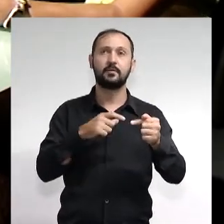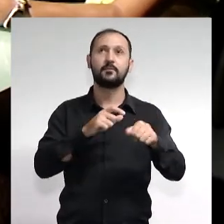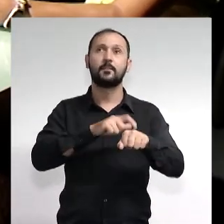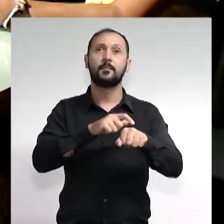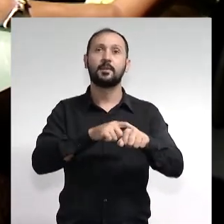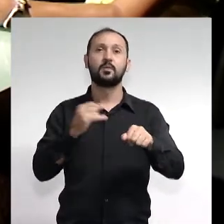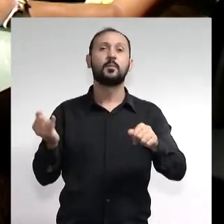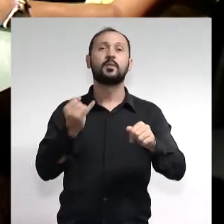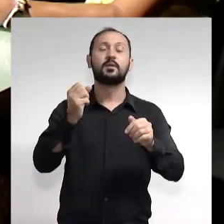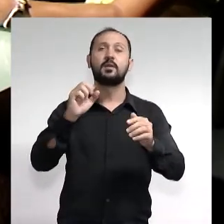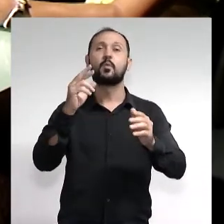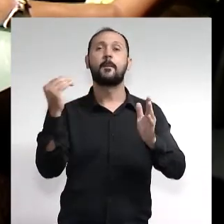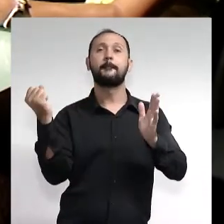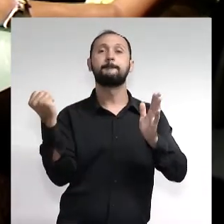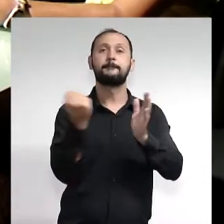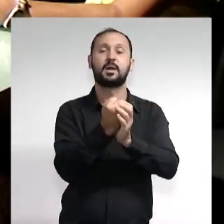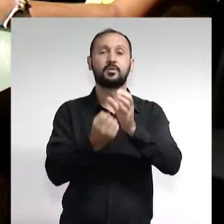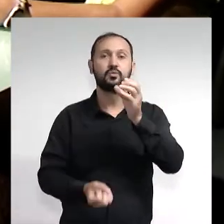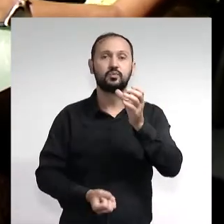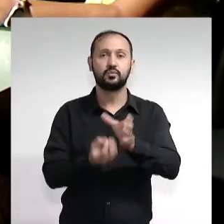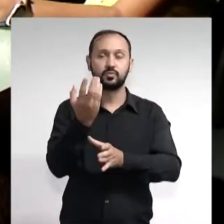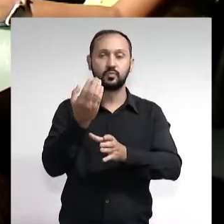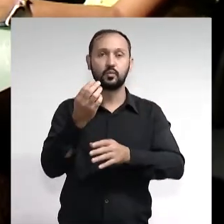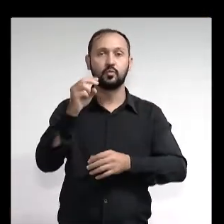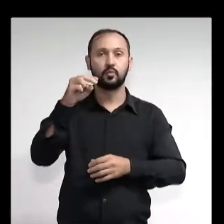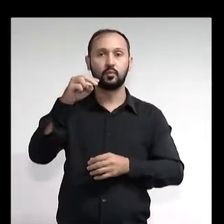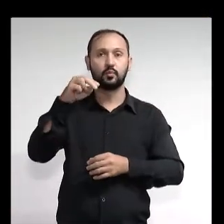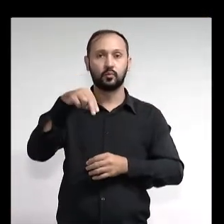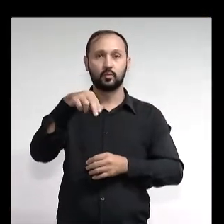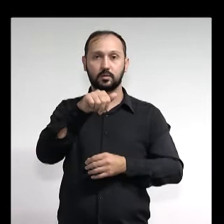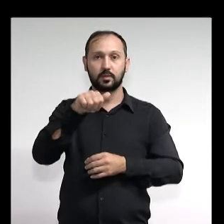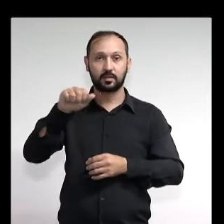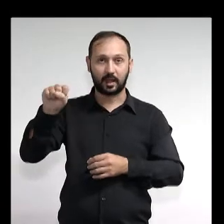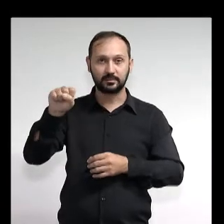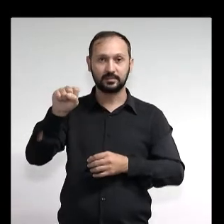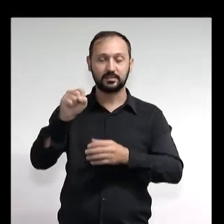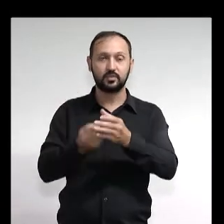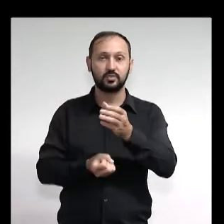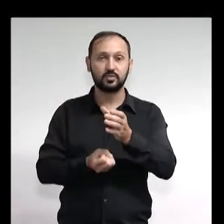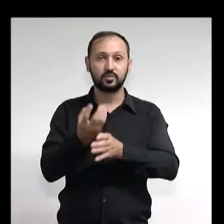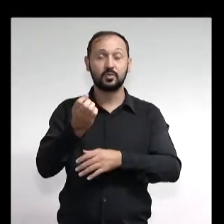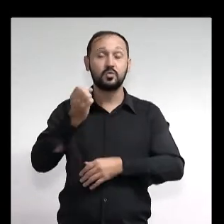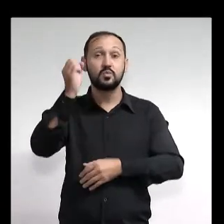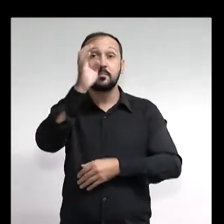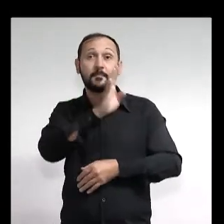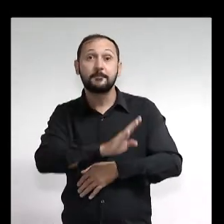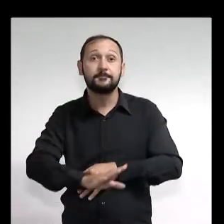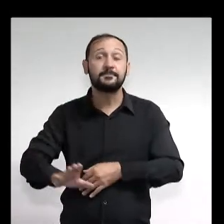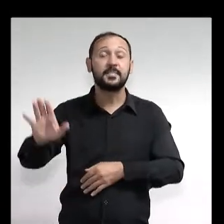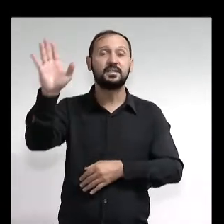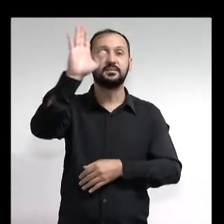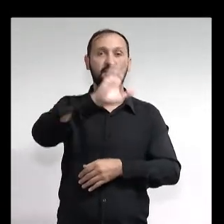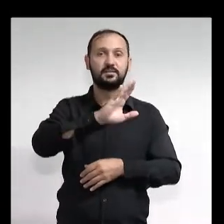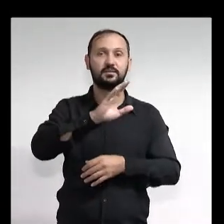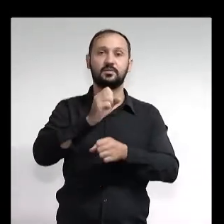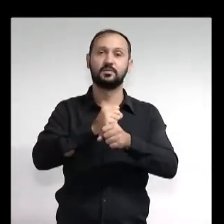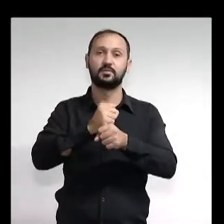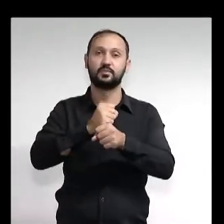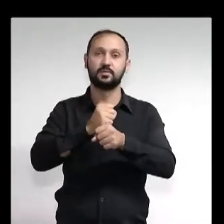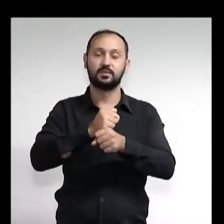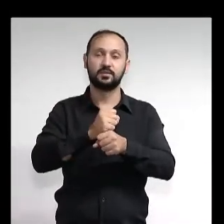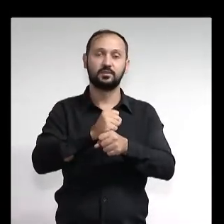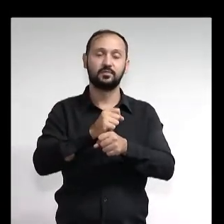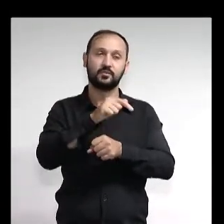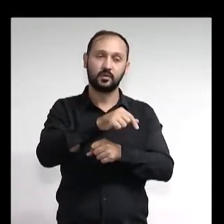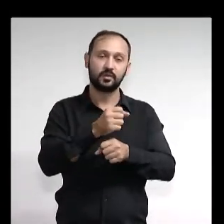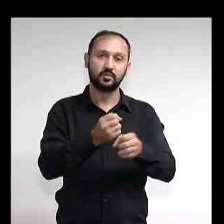2007 poderia dizer que é um marco, porque a criação do Núcleo de Altas Habilidades e Superdotação